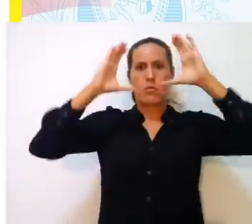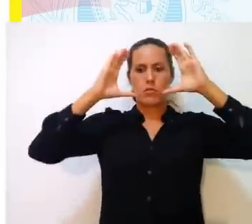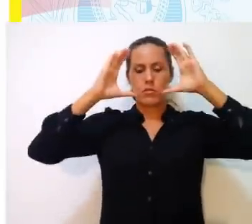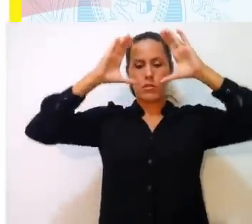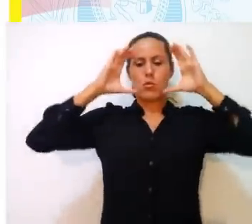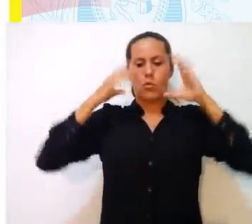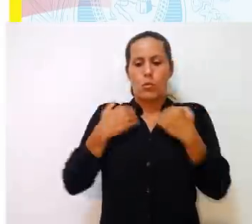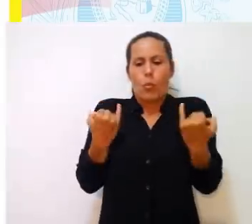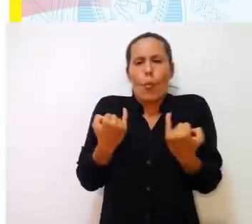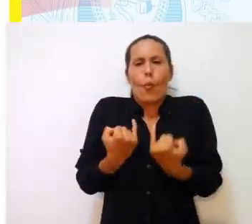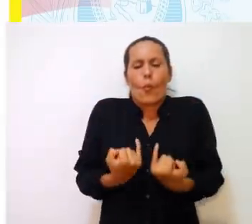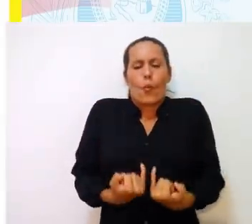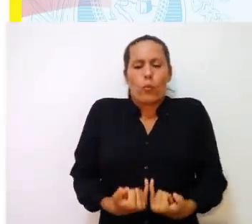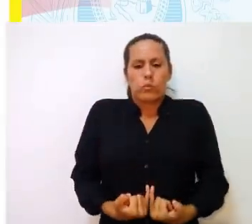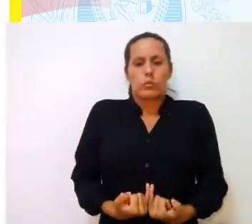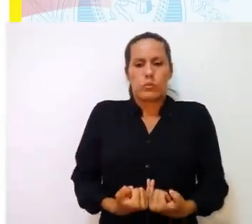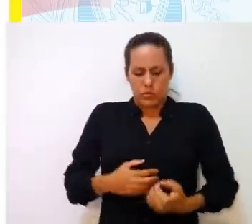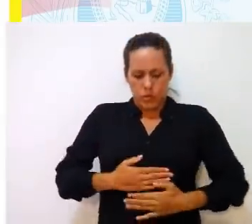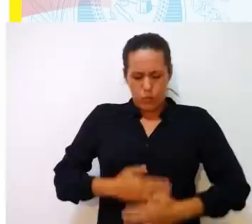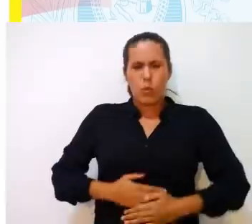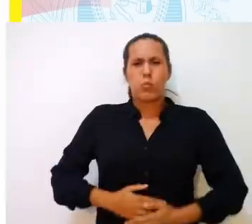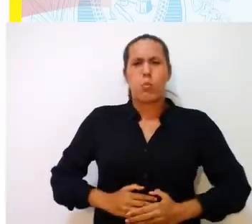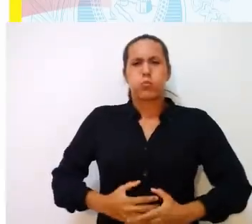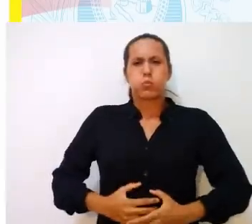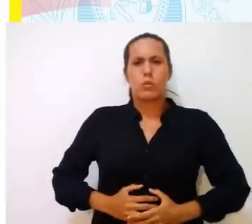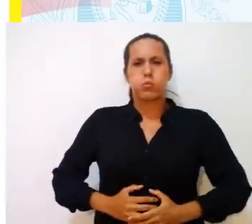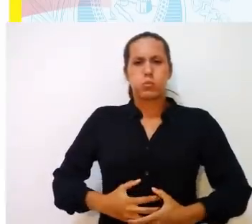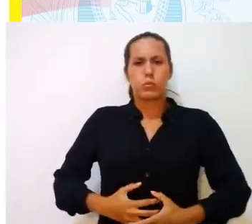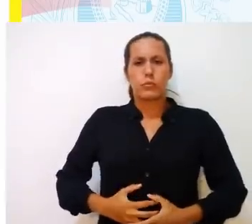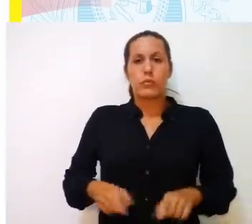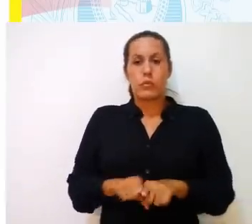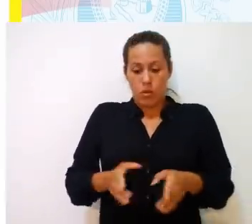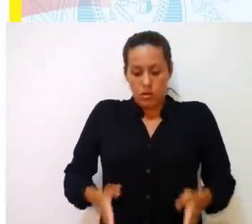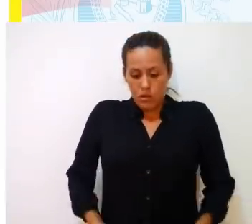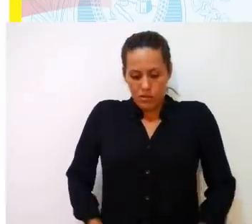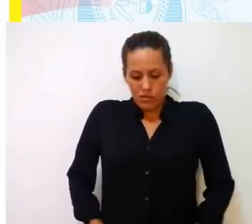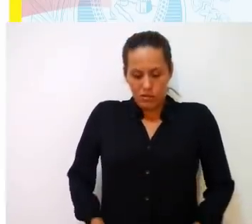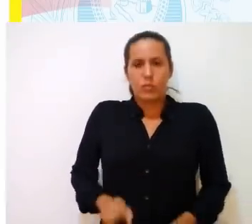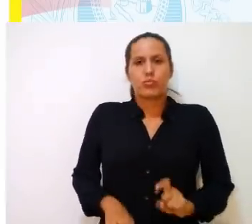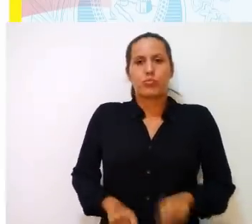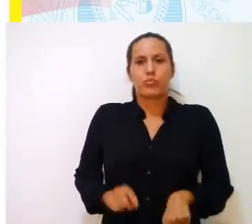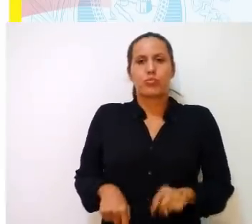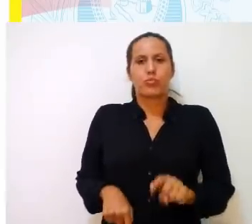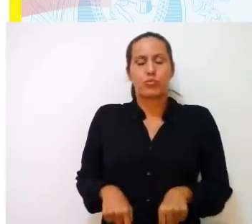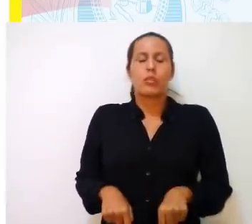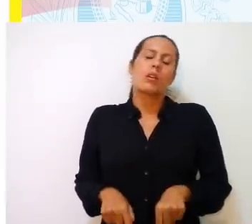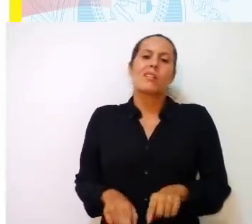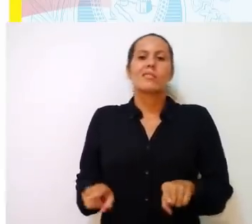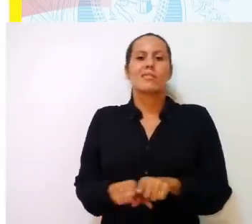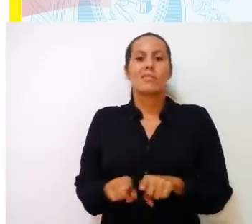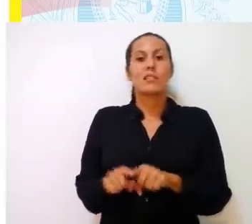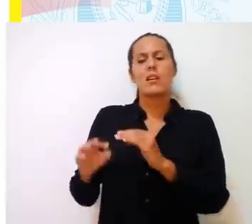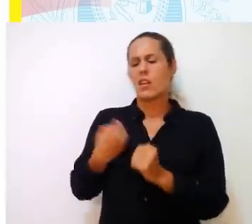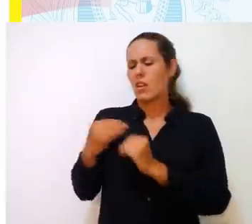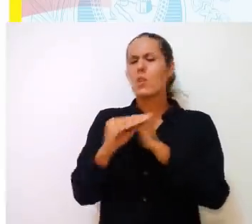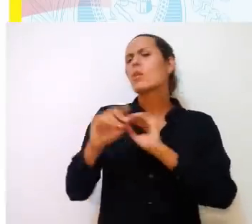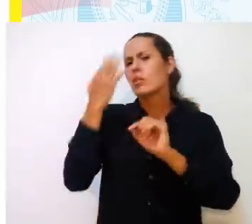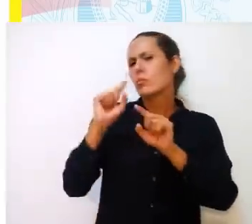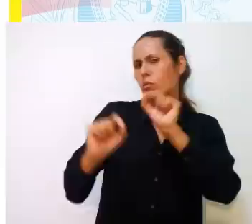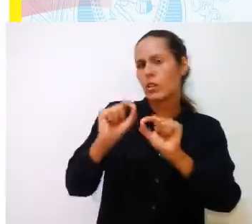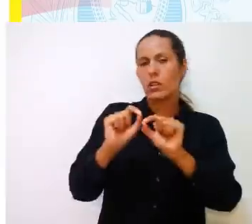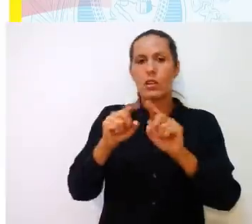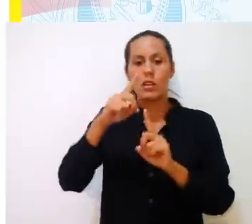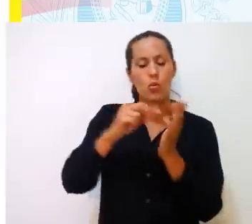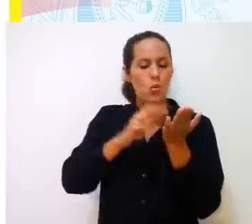a custo é que se equilibra, no mesmo ventre crescido, sobre as mesmas pernas finas, e iguais também porque o